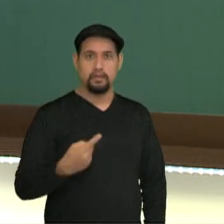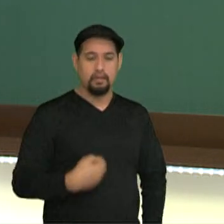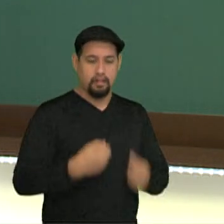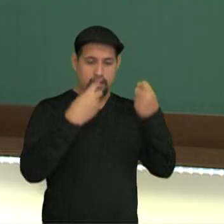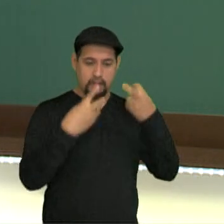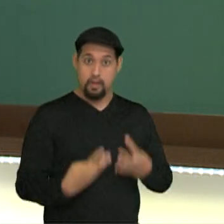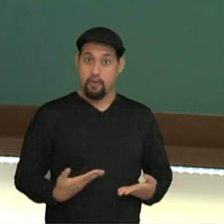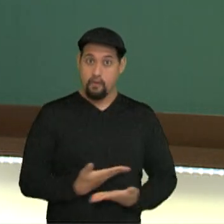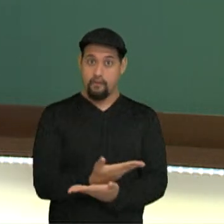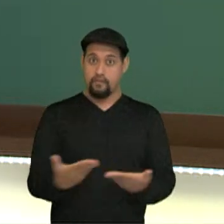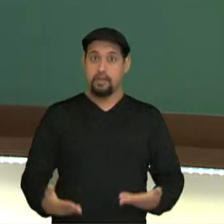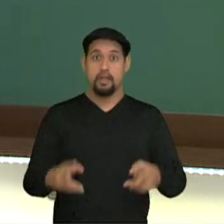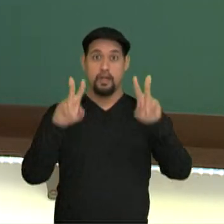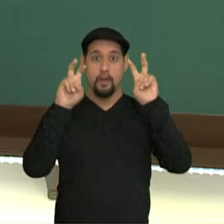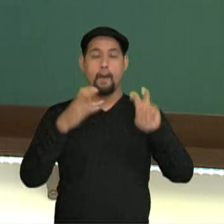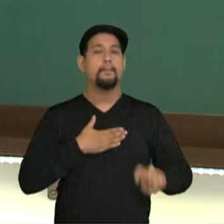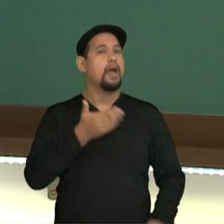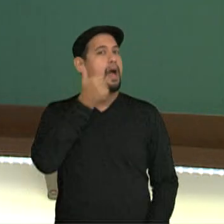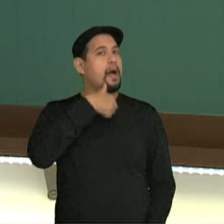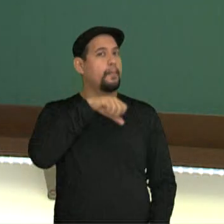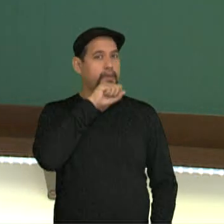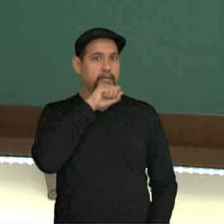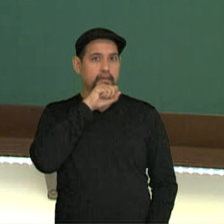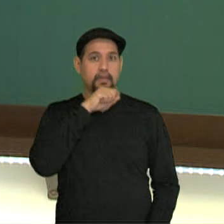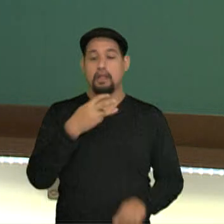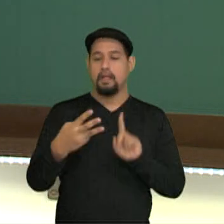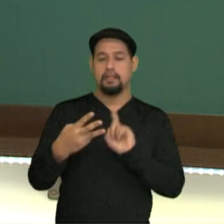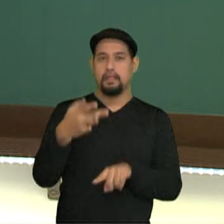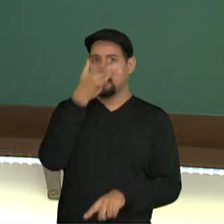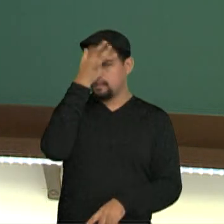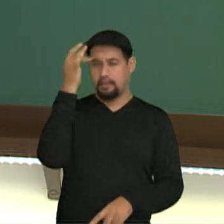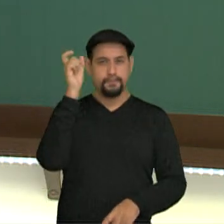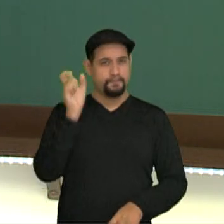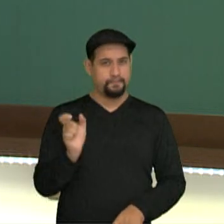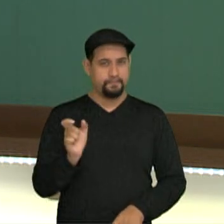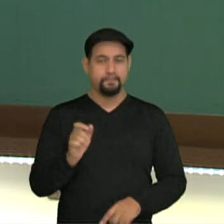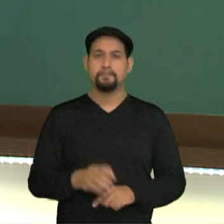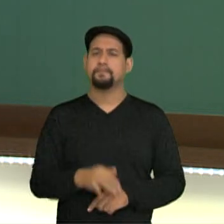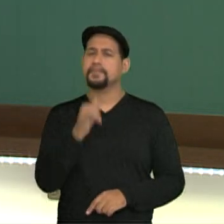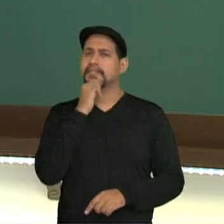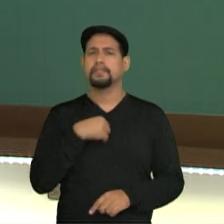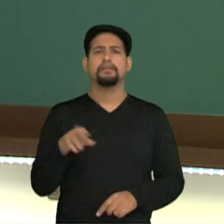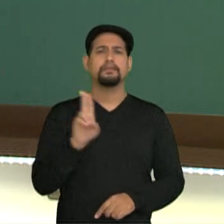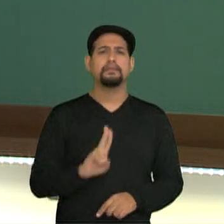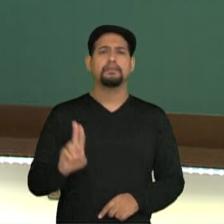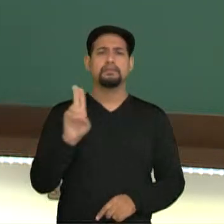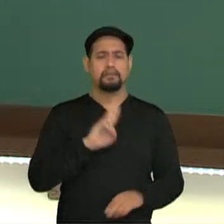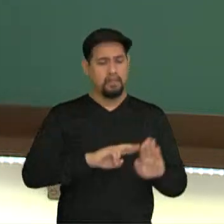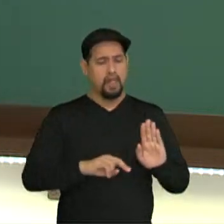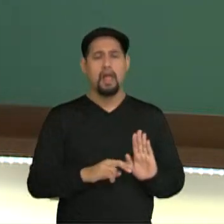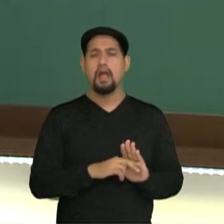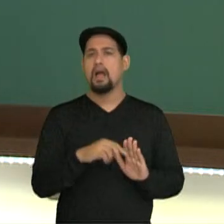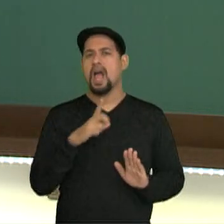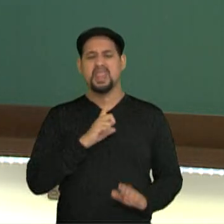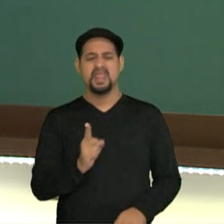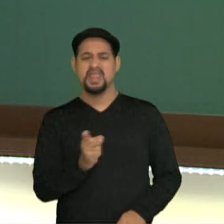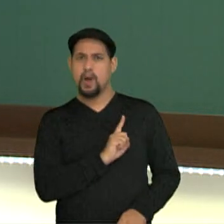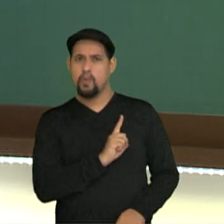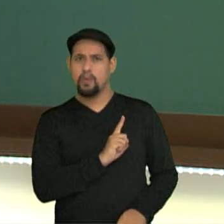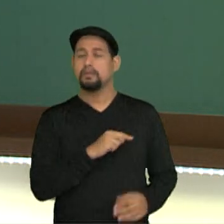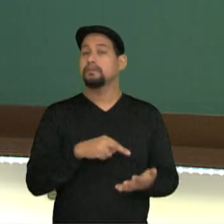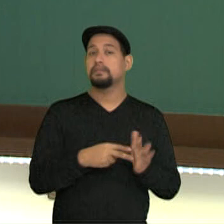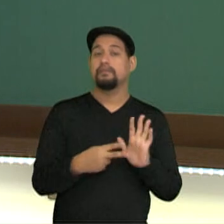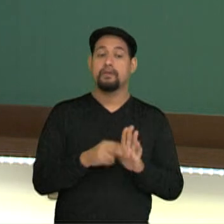vocês sobre a minha mãe. Dessa forma, terceira pessoa. Quando eu vou utilizar a negativa, eu vou utilizar